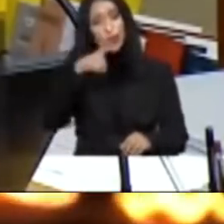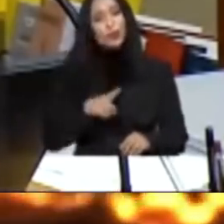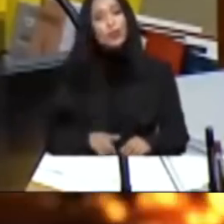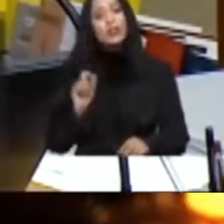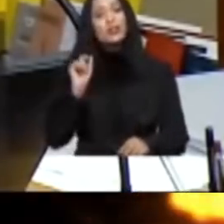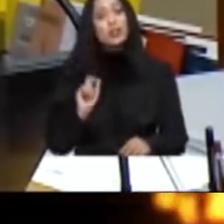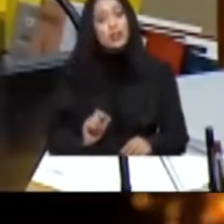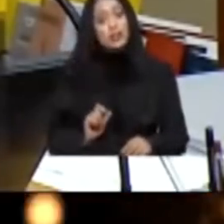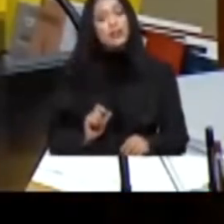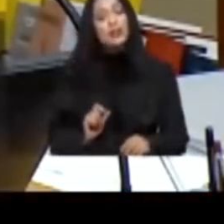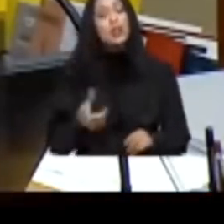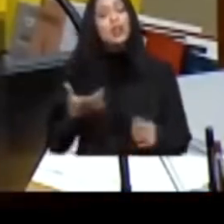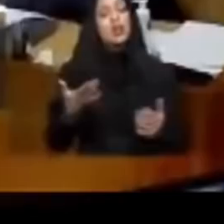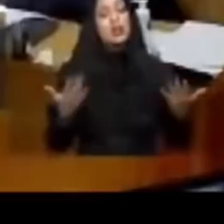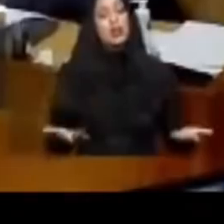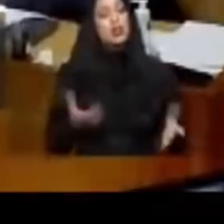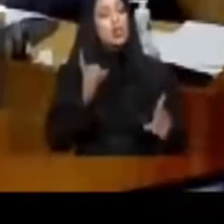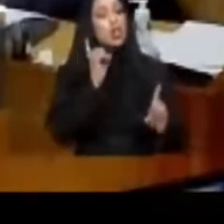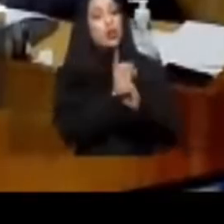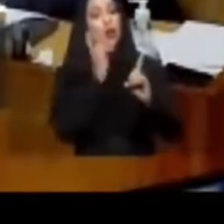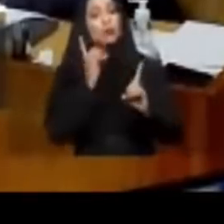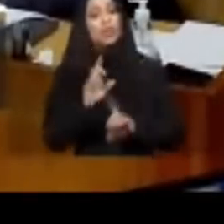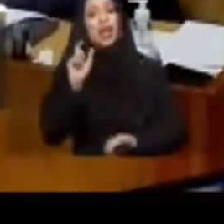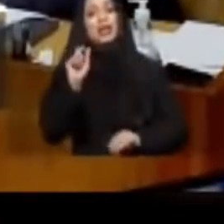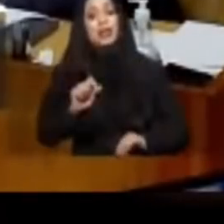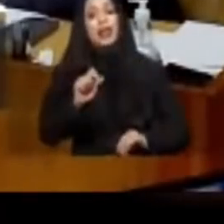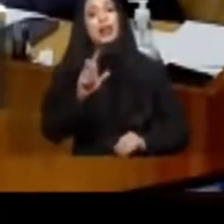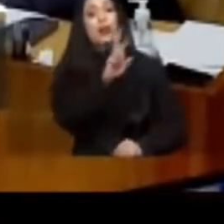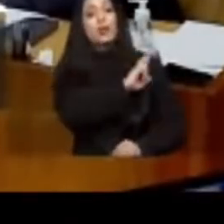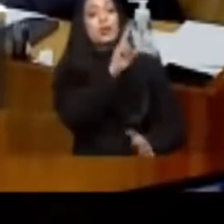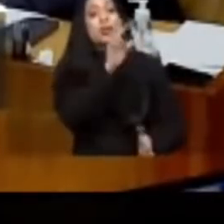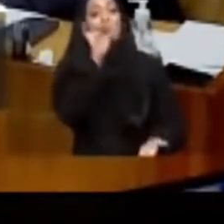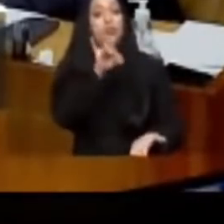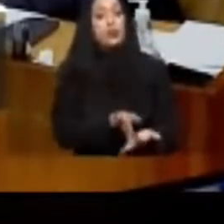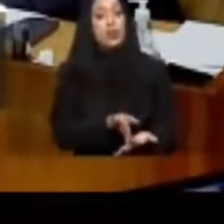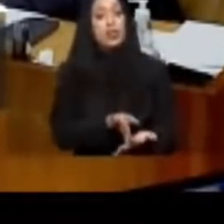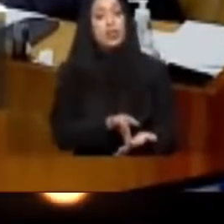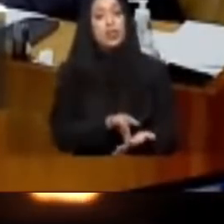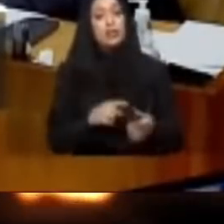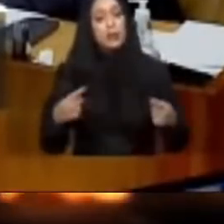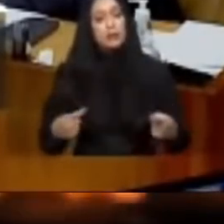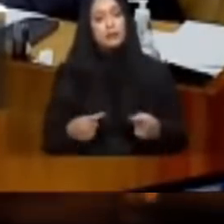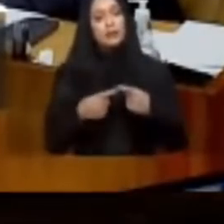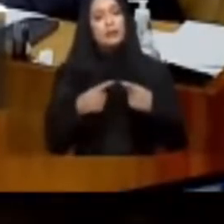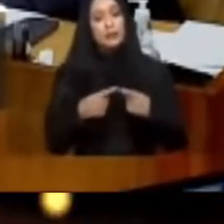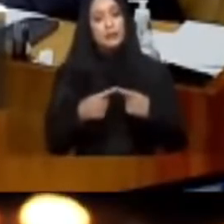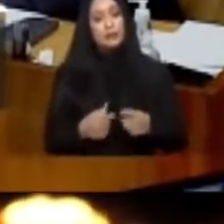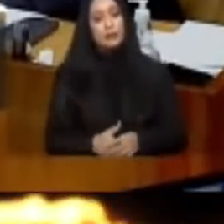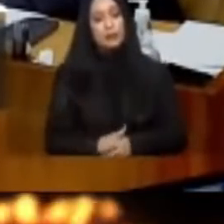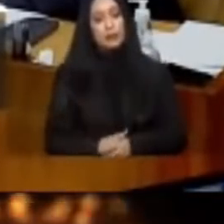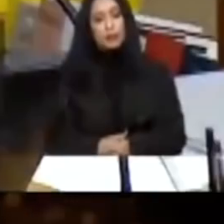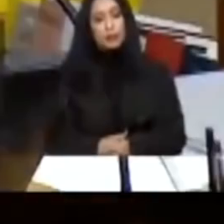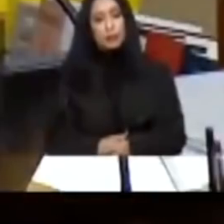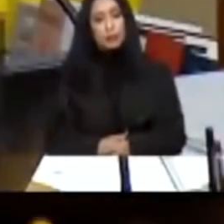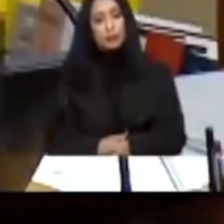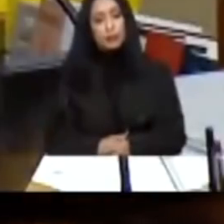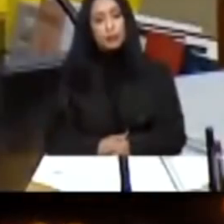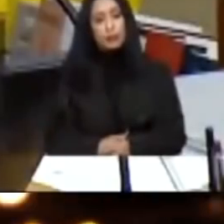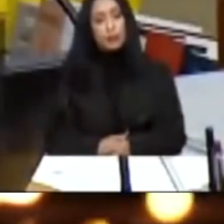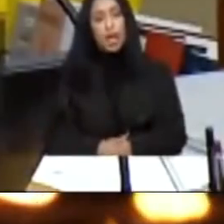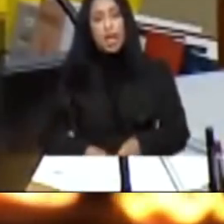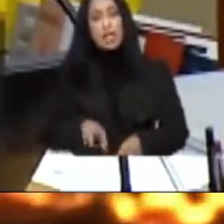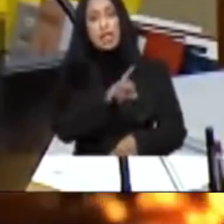dificuldade de encontrar Quem são os verdadeiros responsáveis e aplicar as medidas adequadas a este fim e